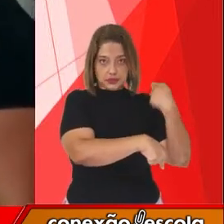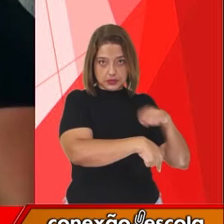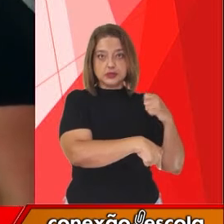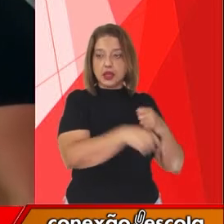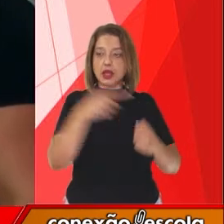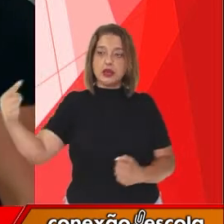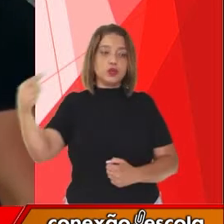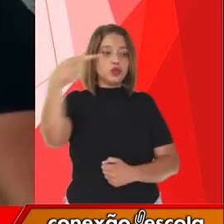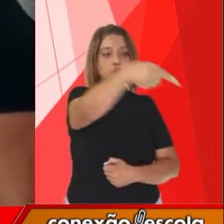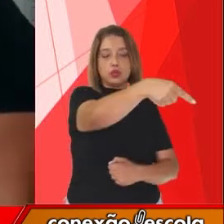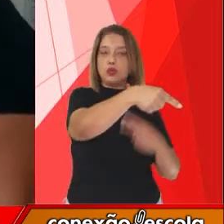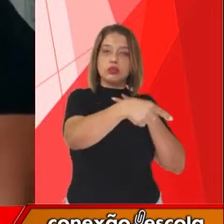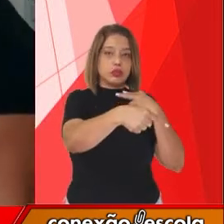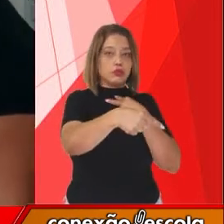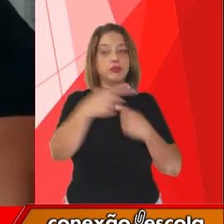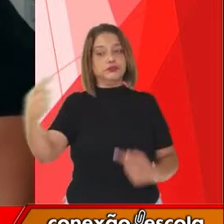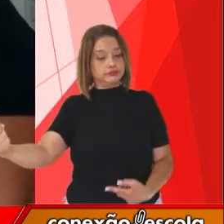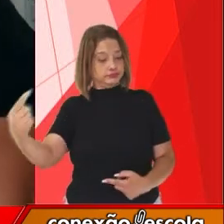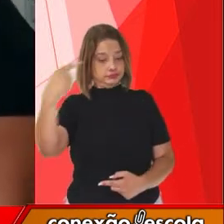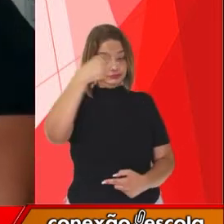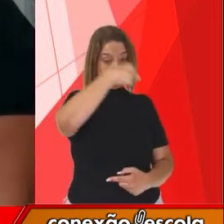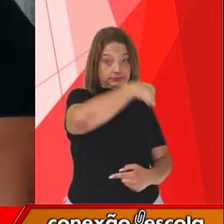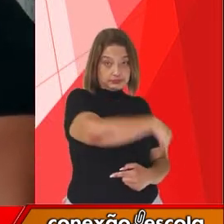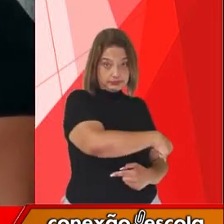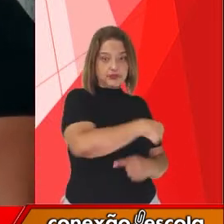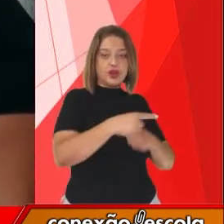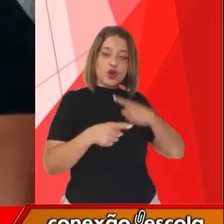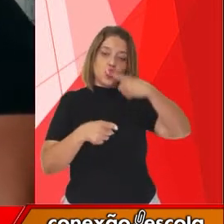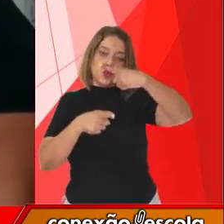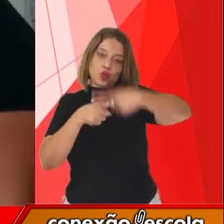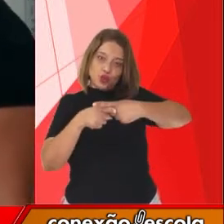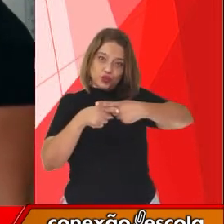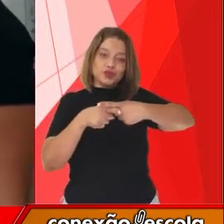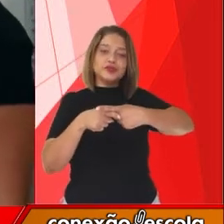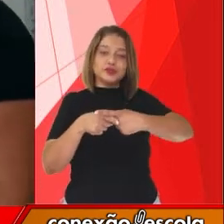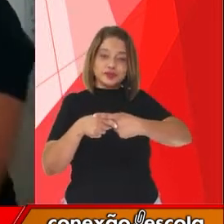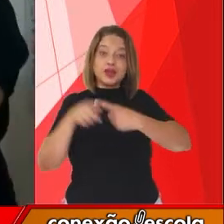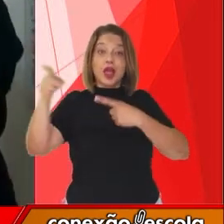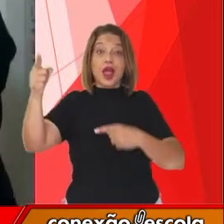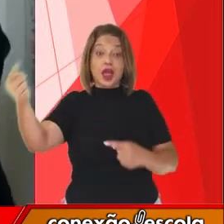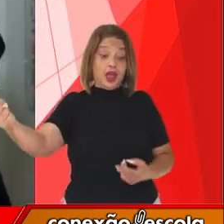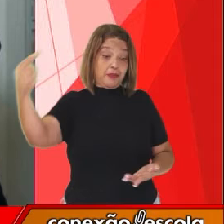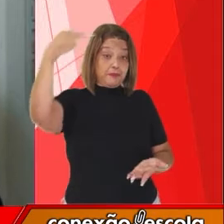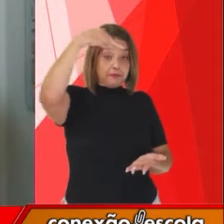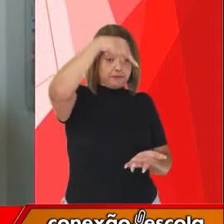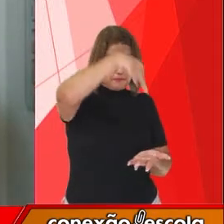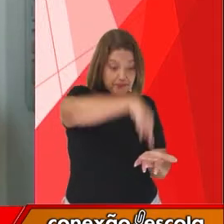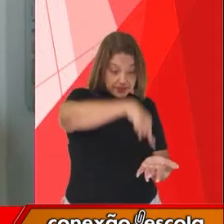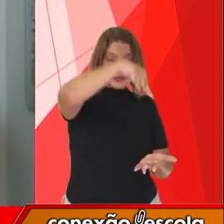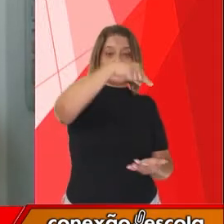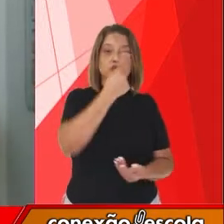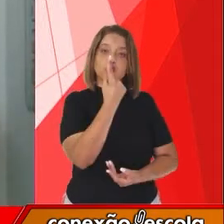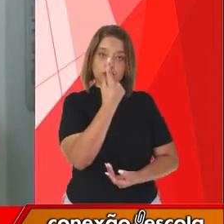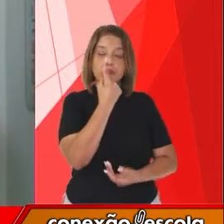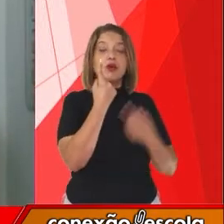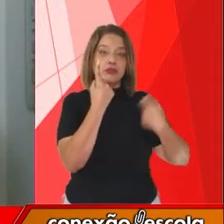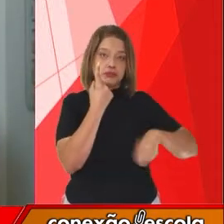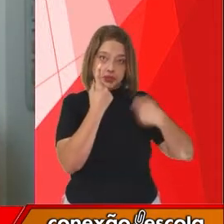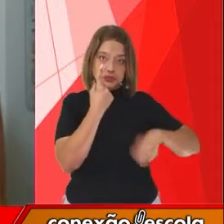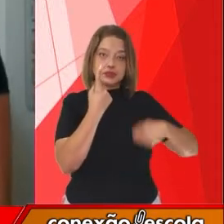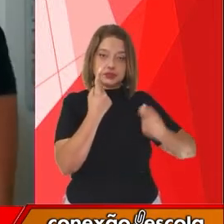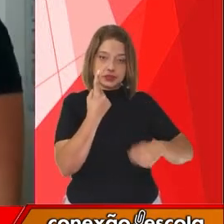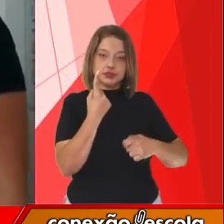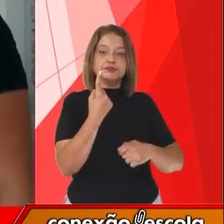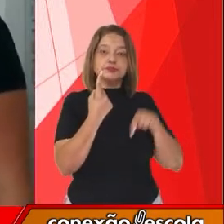que chegar nesse daqui e tem que pingar dentro dessa região aqui, que é a zona de serviço ou zona de